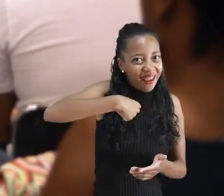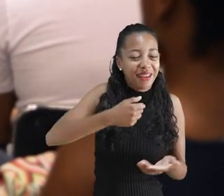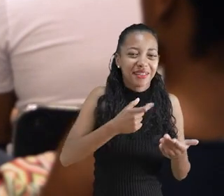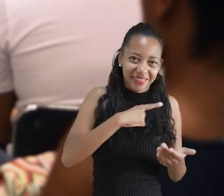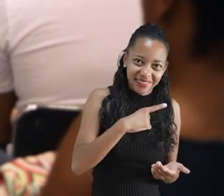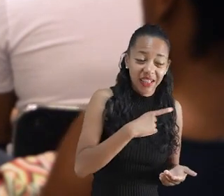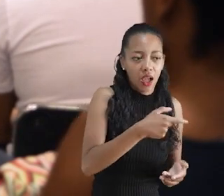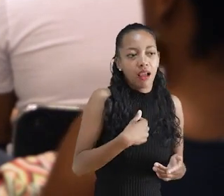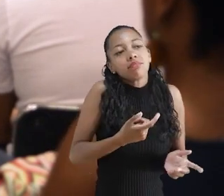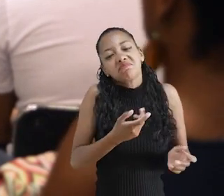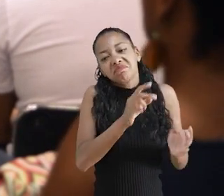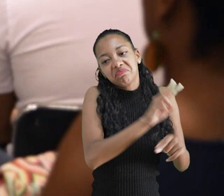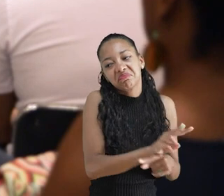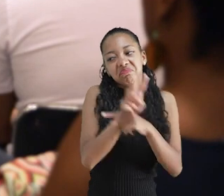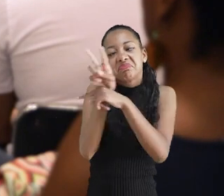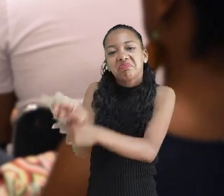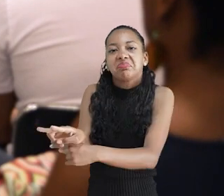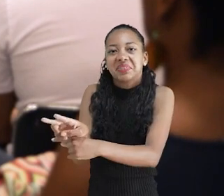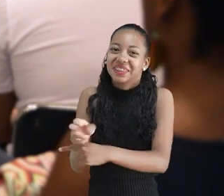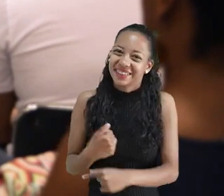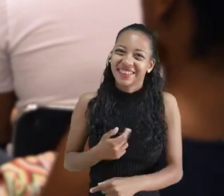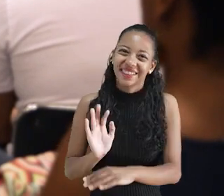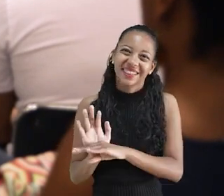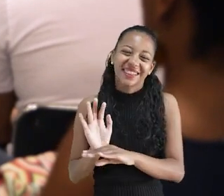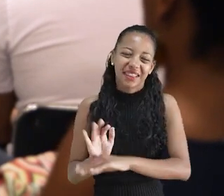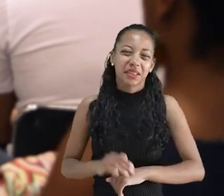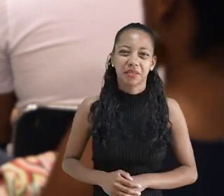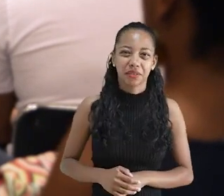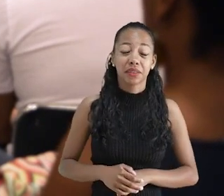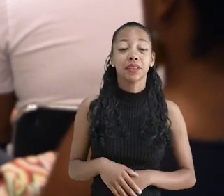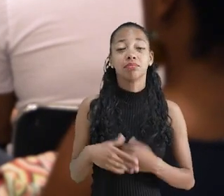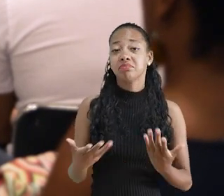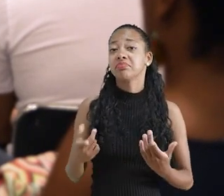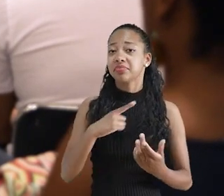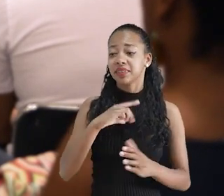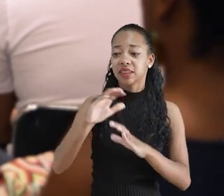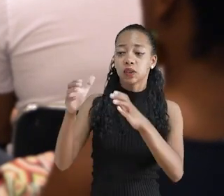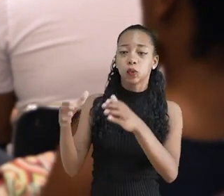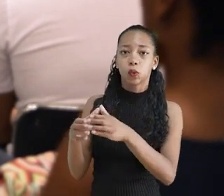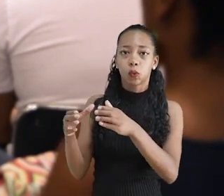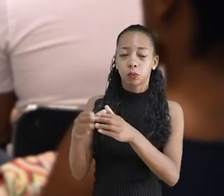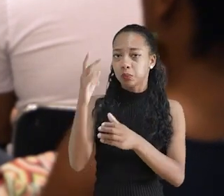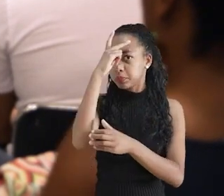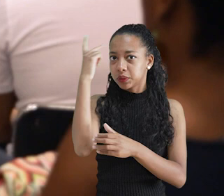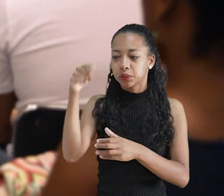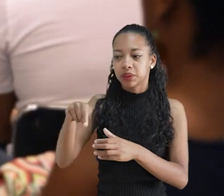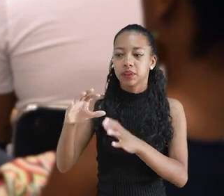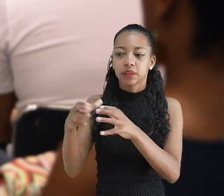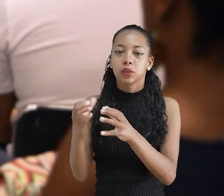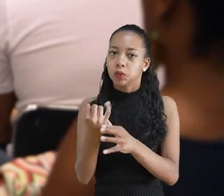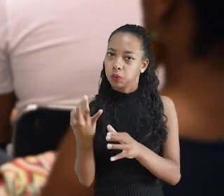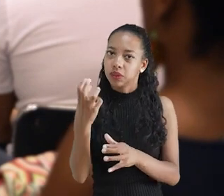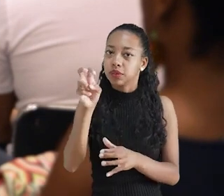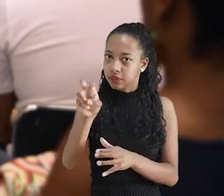né e com o que tem a gente vai conseguindo fazer alguma coisa a gente tem muita gente que apoia a gente o coletivo ele tem hoje em dia no núcleo duro ali quatro